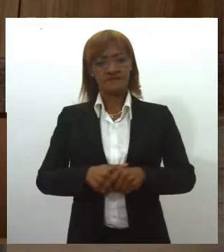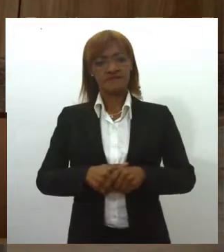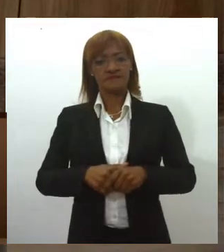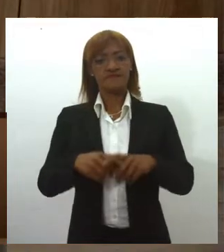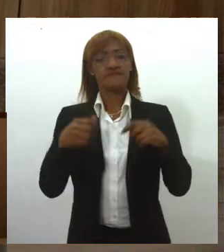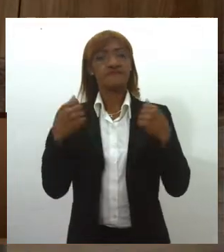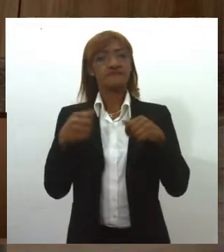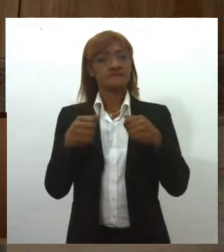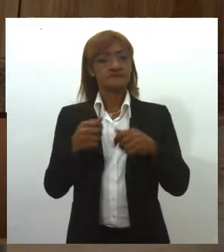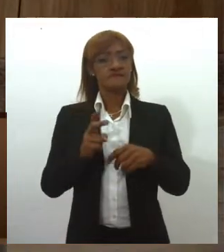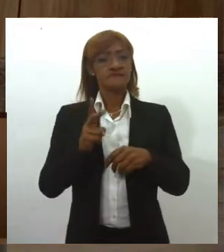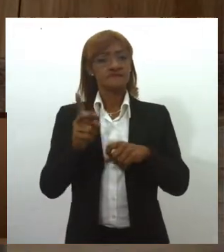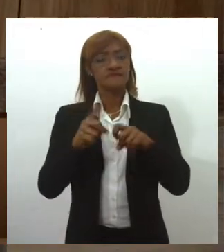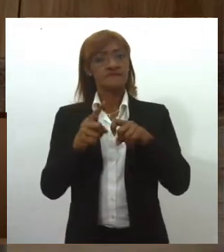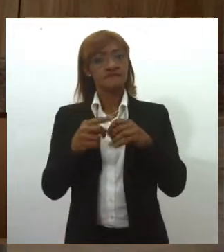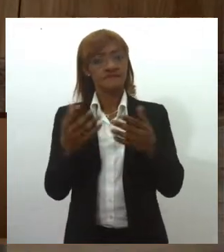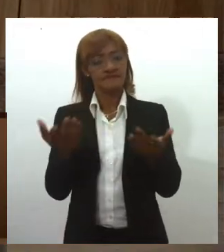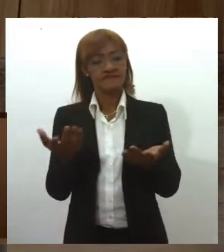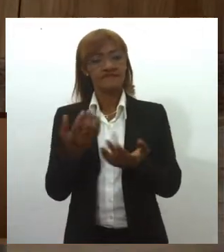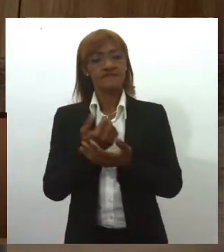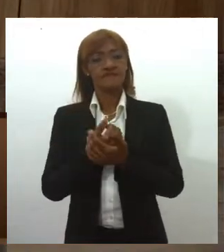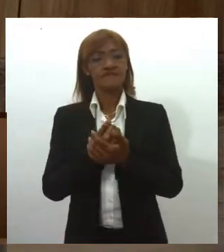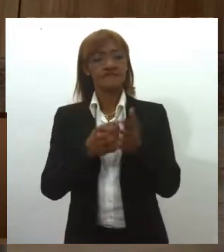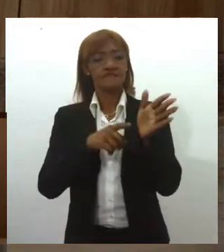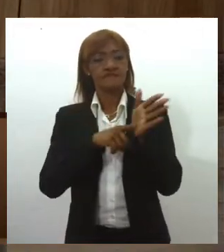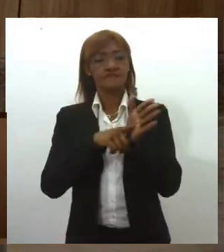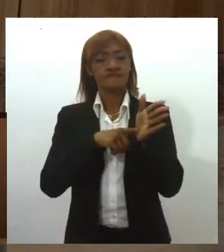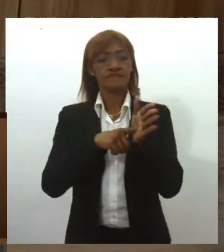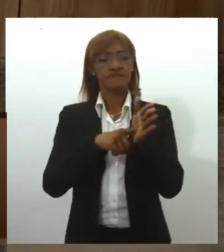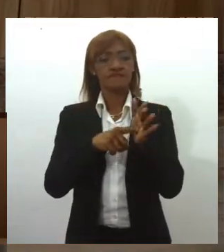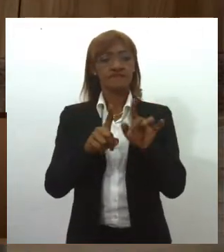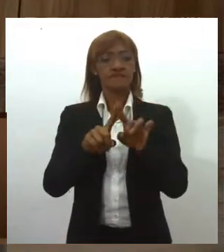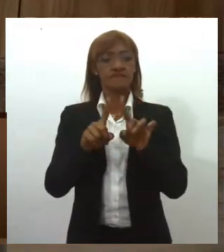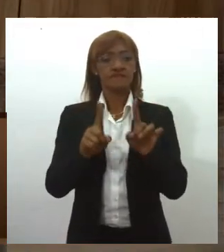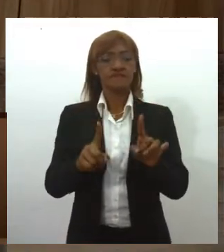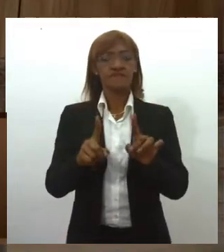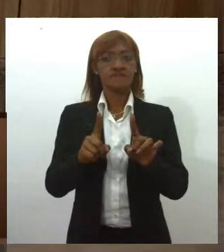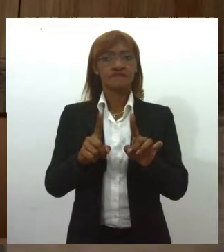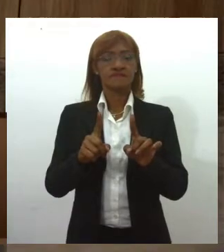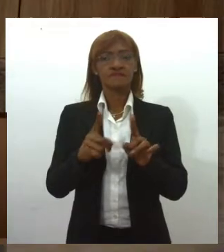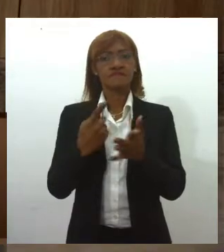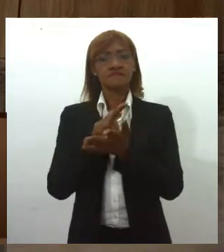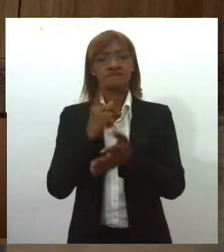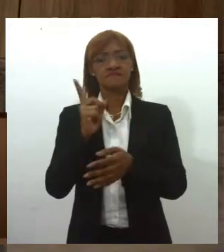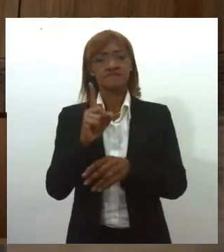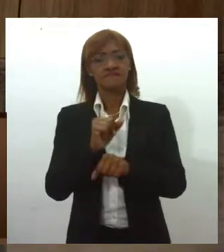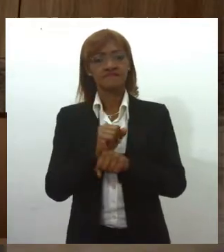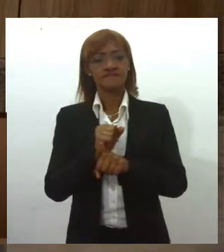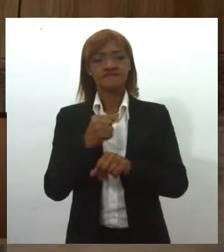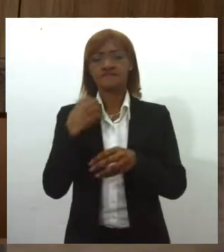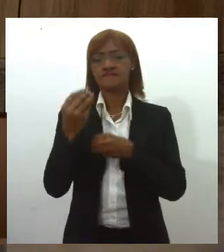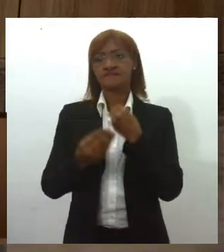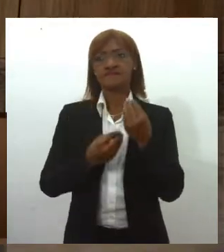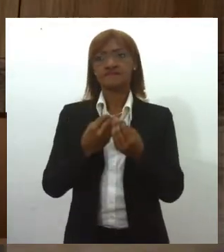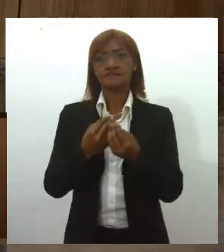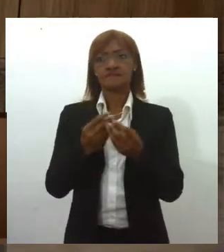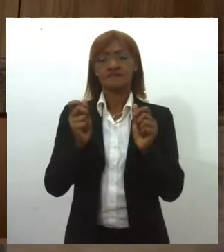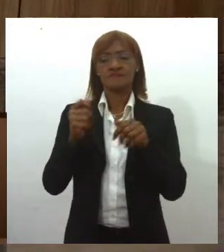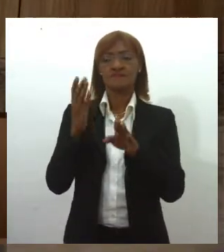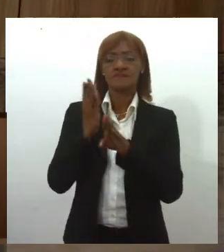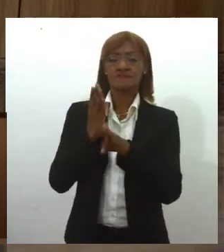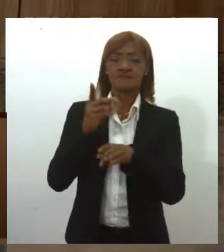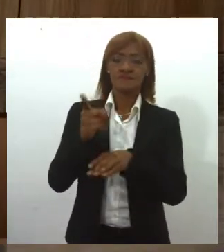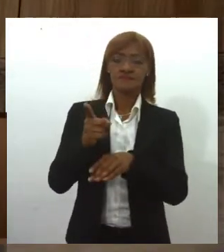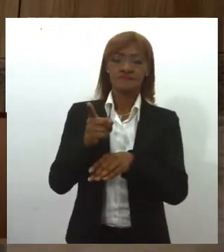sempre procurando ajuda médica, procurando fazer uma consulta regular, mas nos casos em que não acontece isso, como é que os homens vão descobrir, vão saber